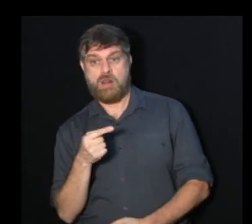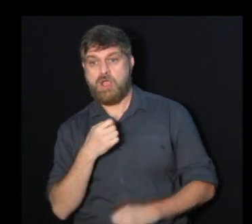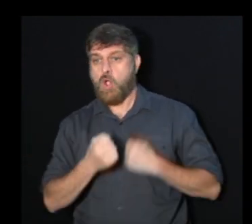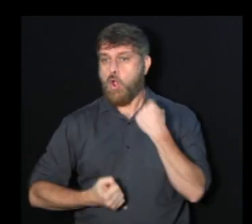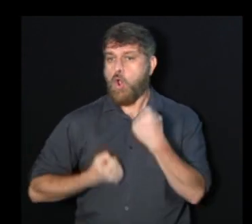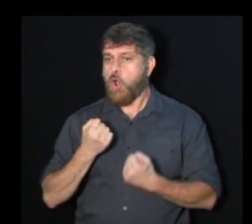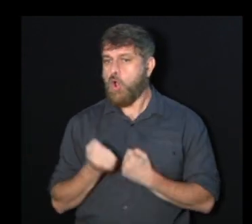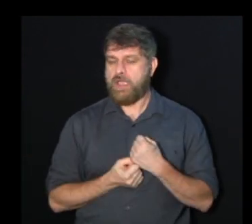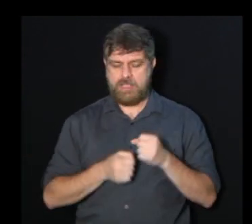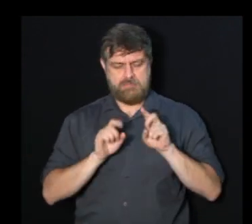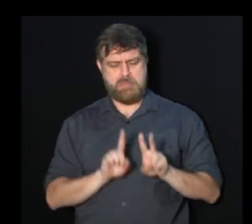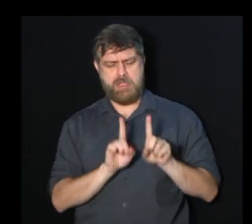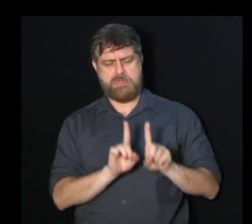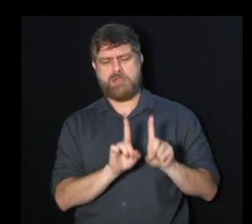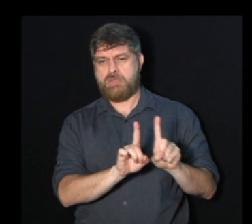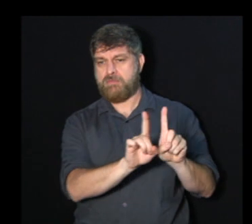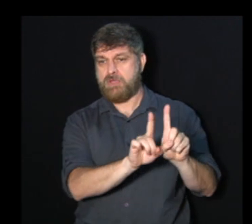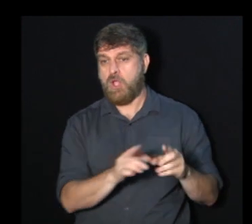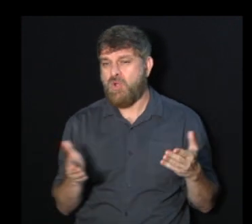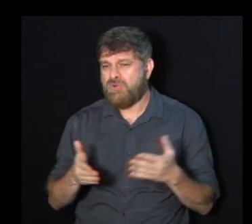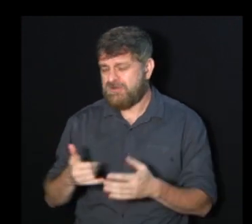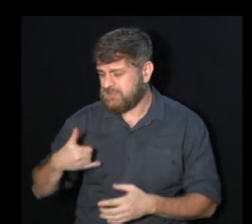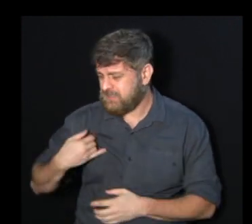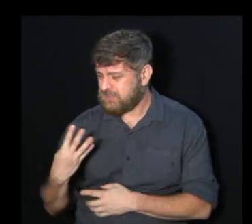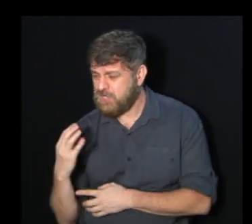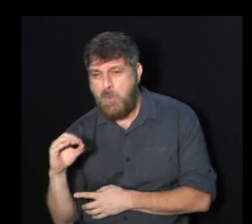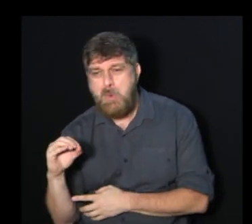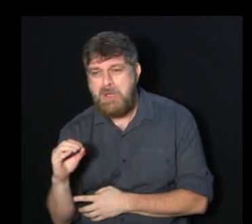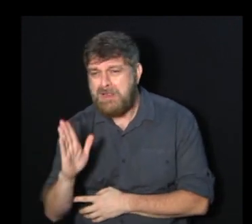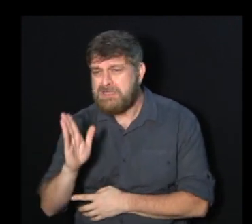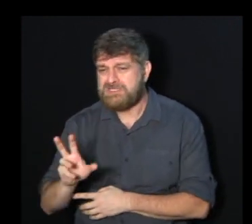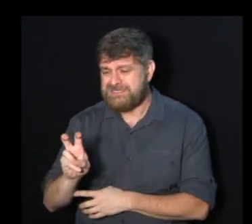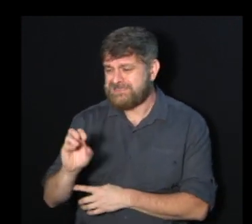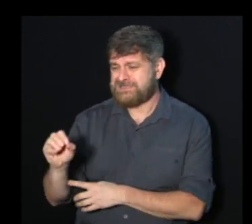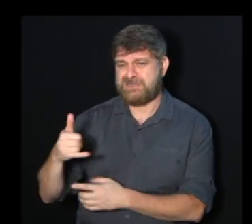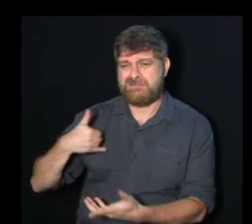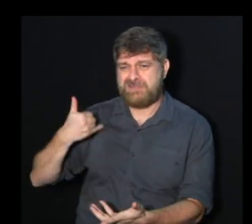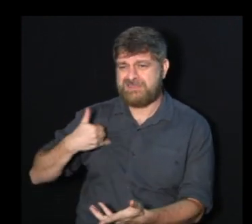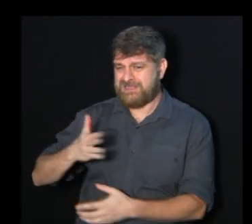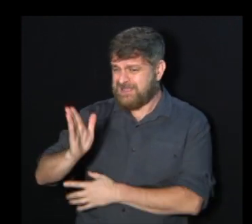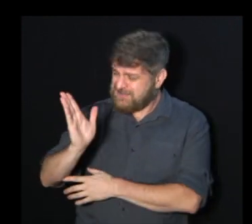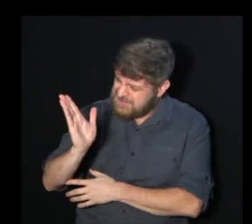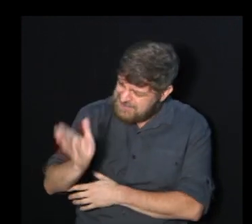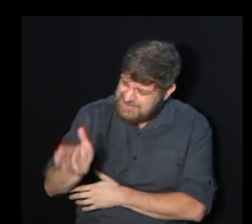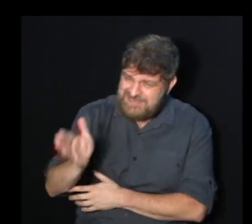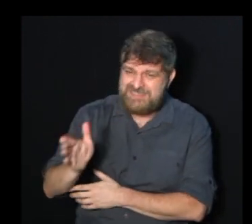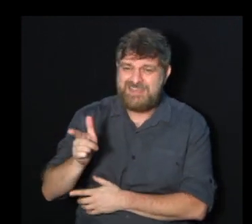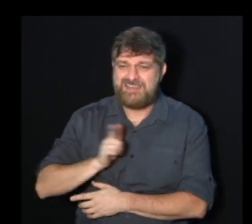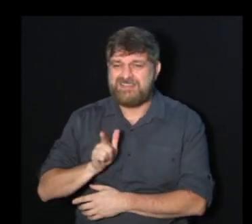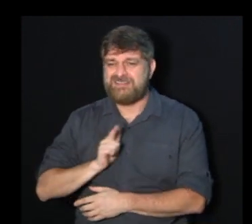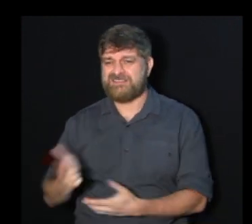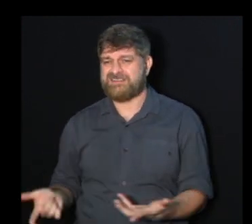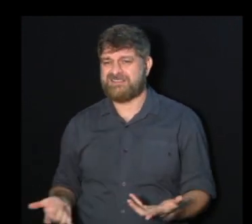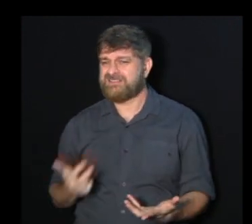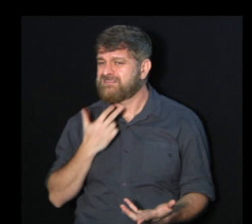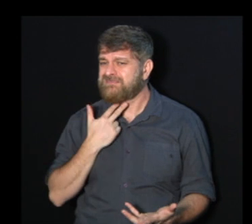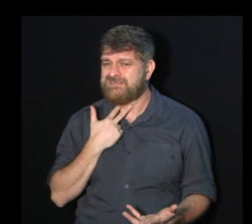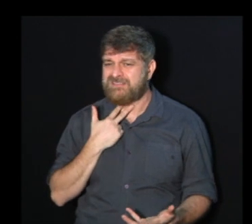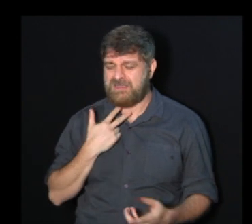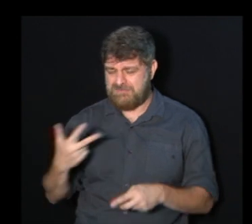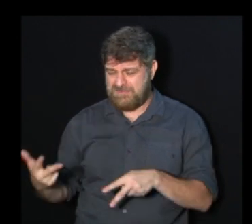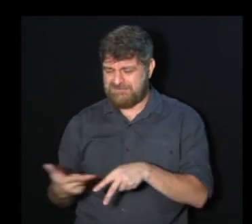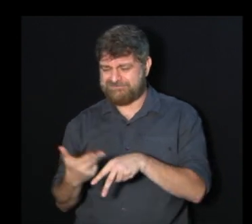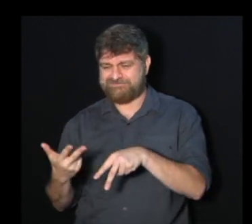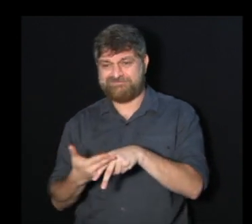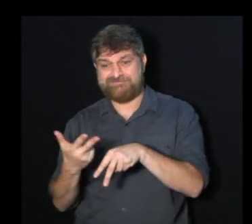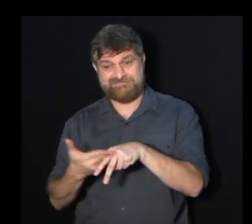hoje pessoas de meia idade, pessoas com 40, com 50 anos, já totalmente dependente de um ato cirúrgico,